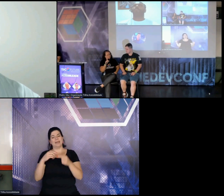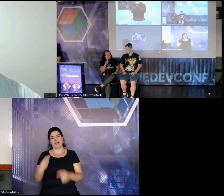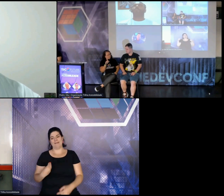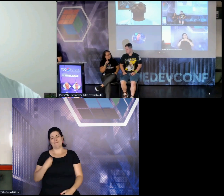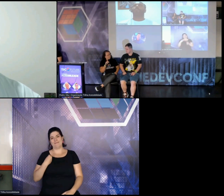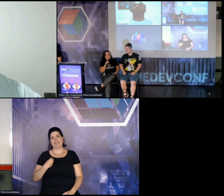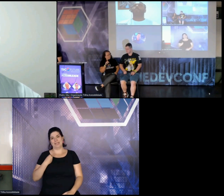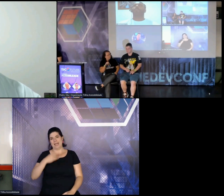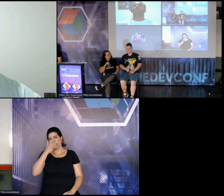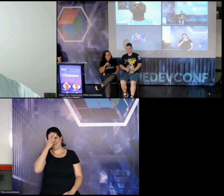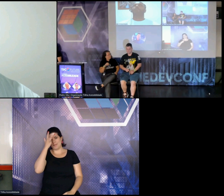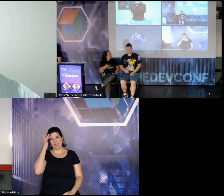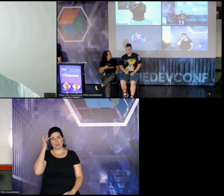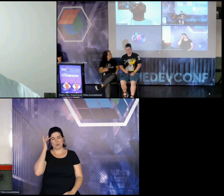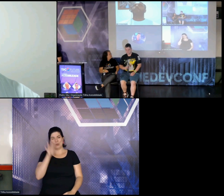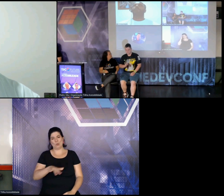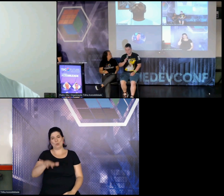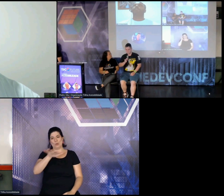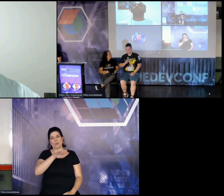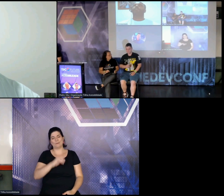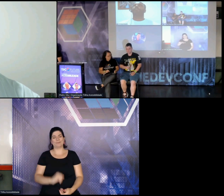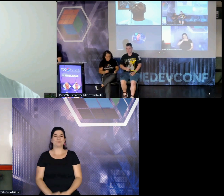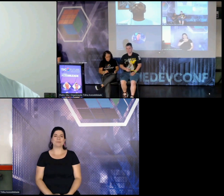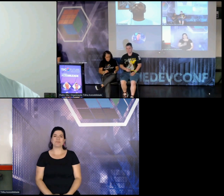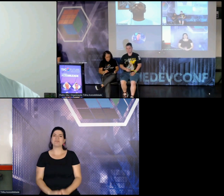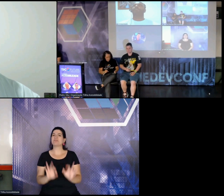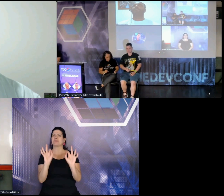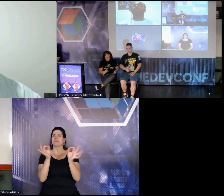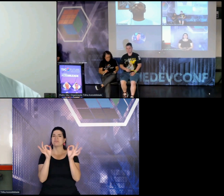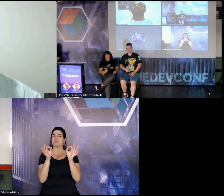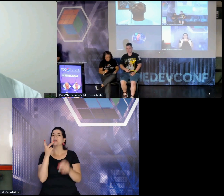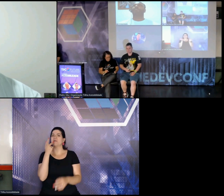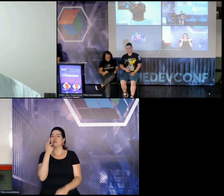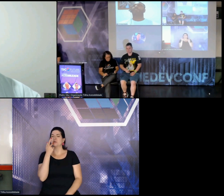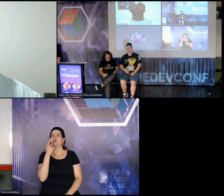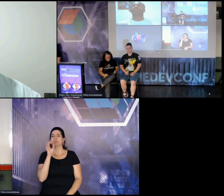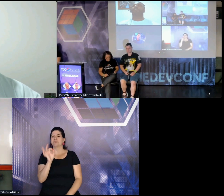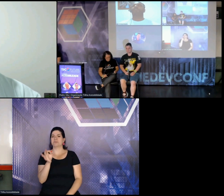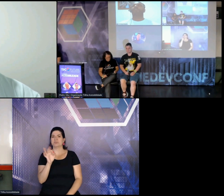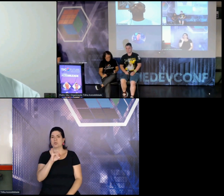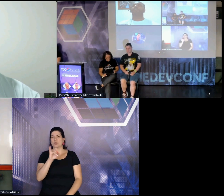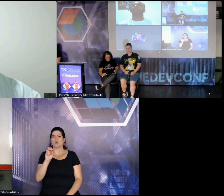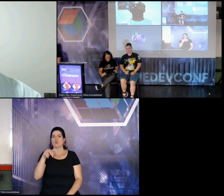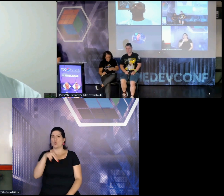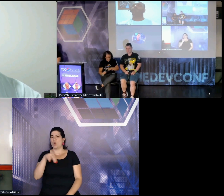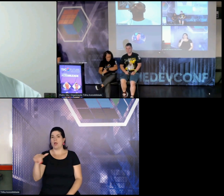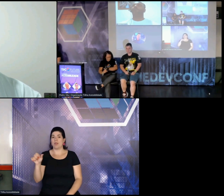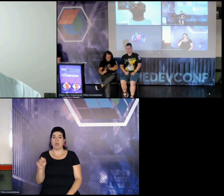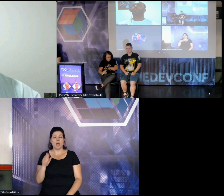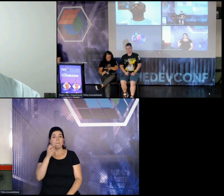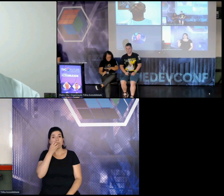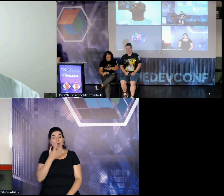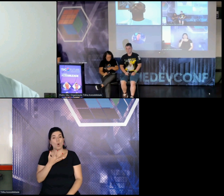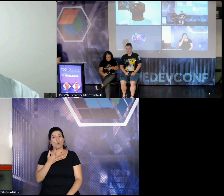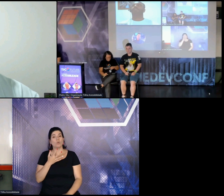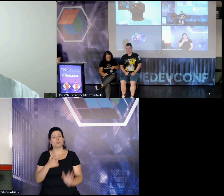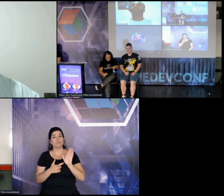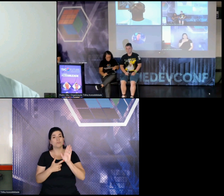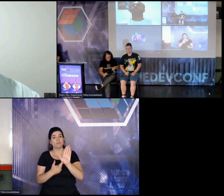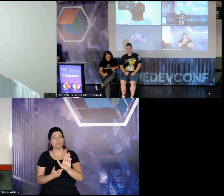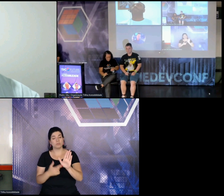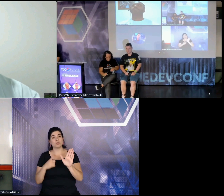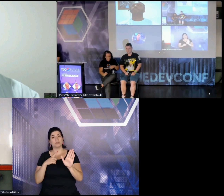né? Falou tudo, Joana. é muito um ponto que a gente traz, pelo